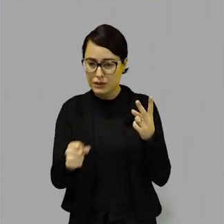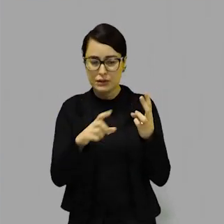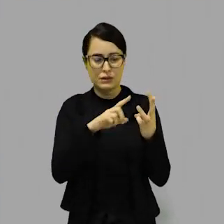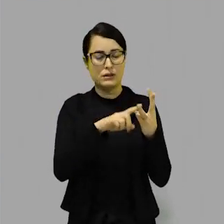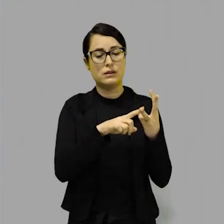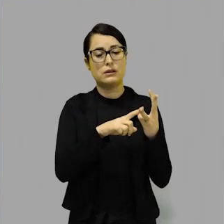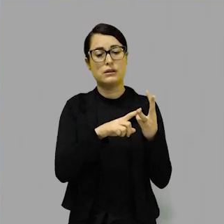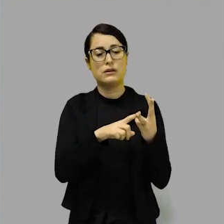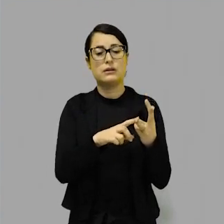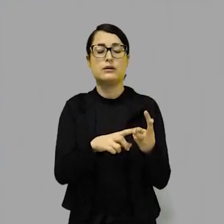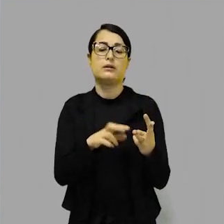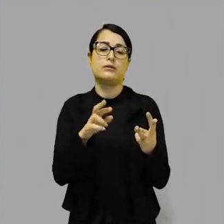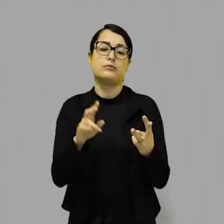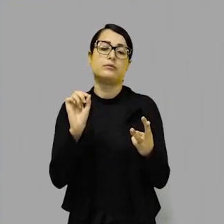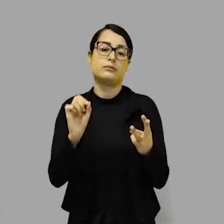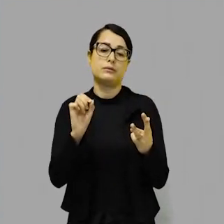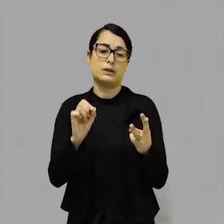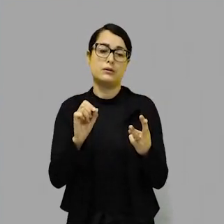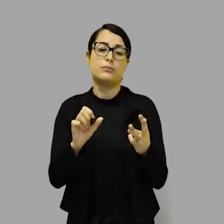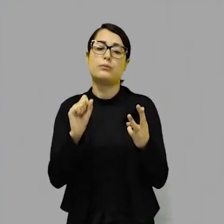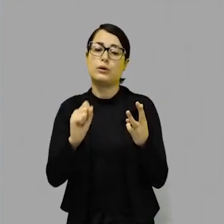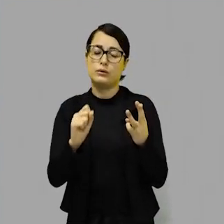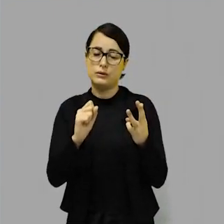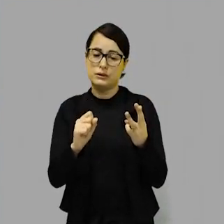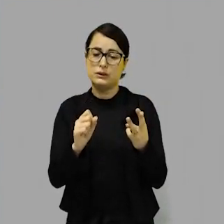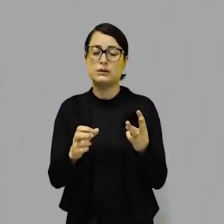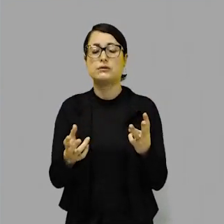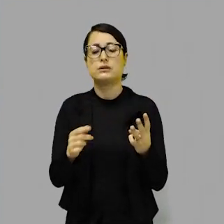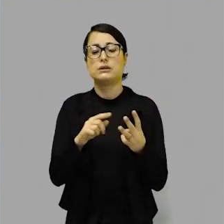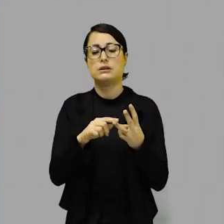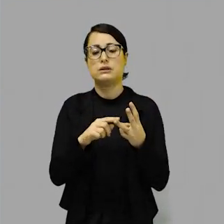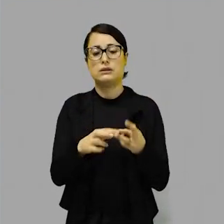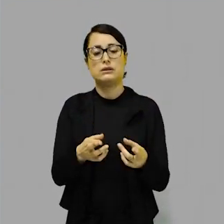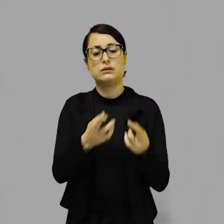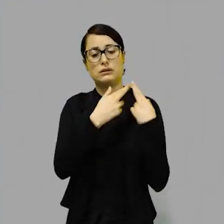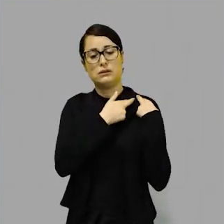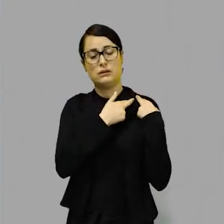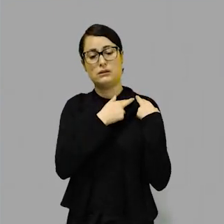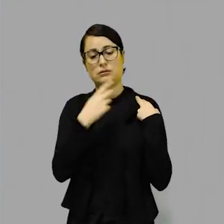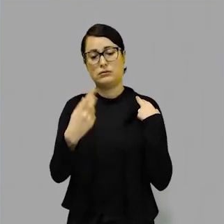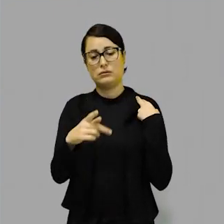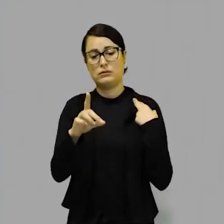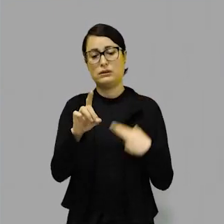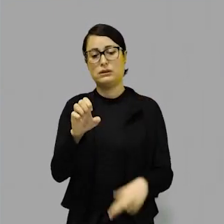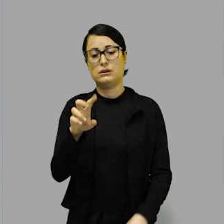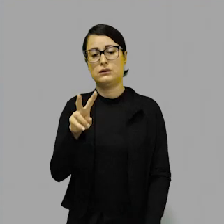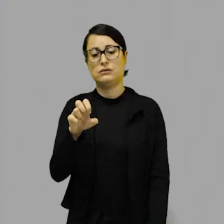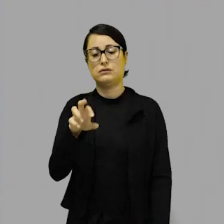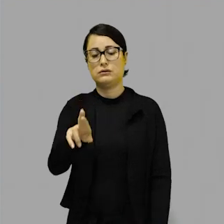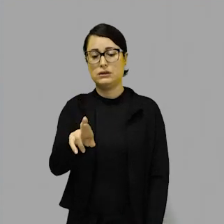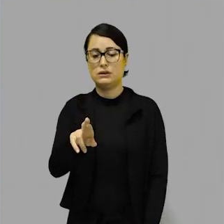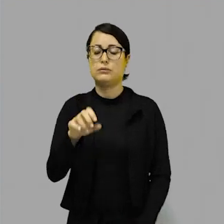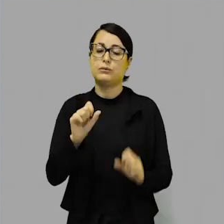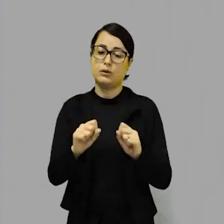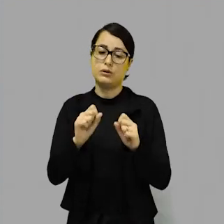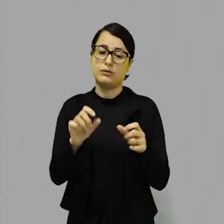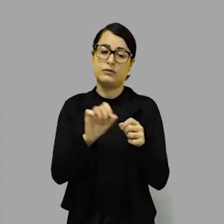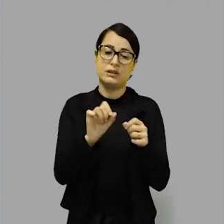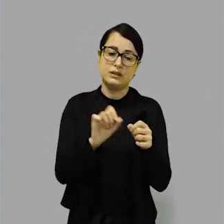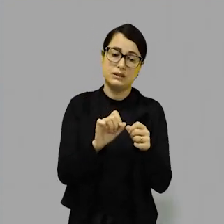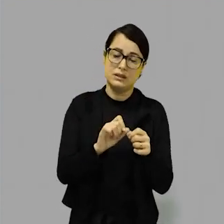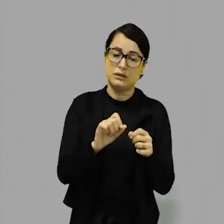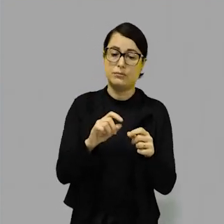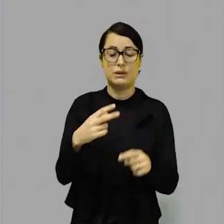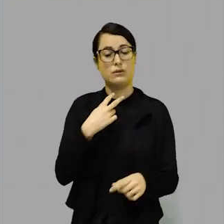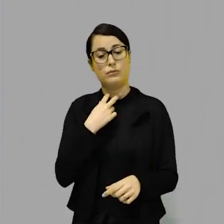verbo dever. Tem coisas que eu quero fazer, mas eu não posso. Tem coisas que eu posso fazer, mas eu não